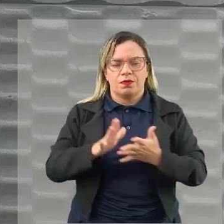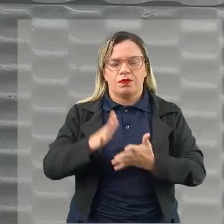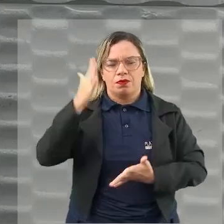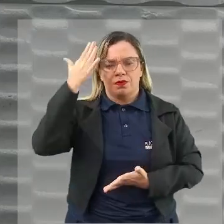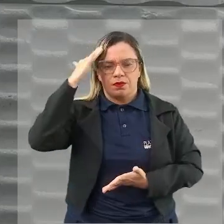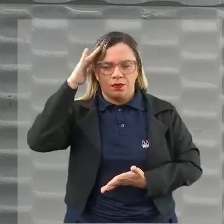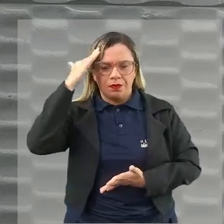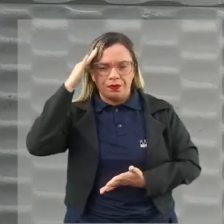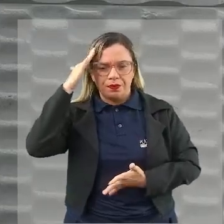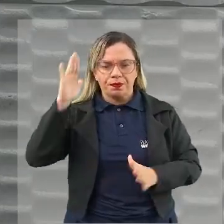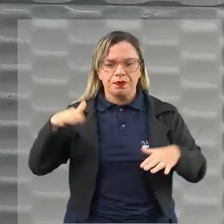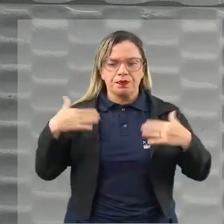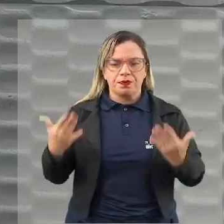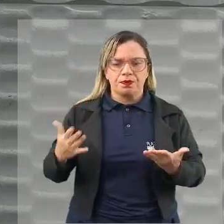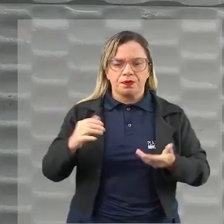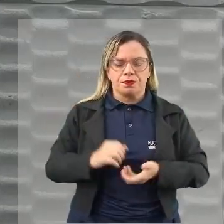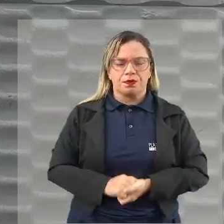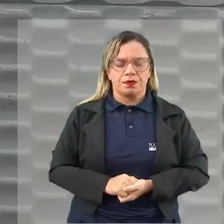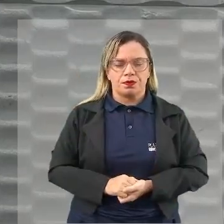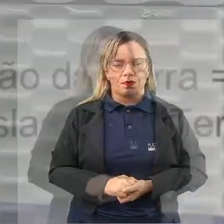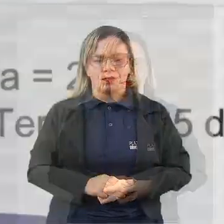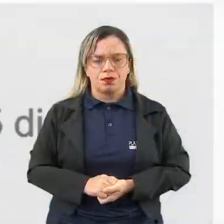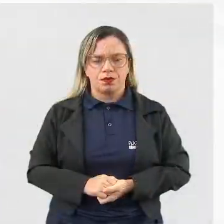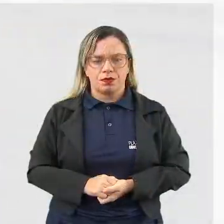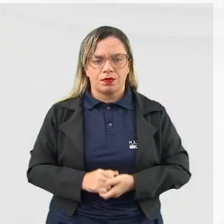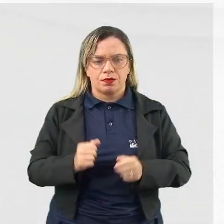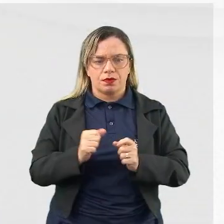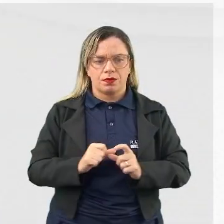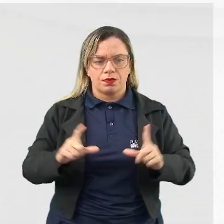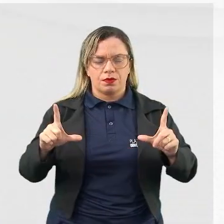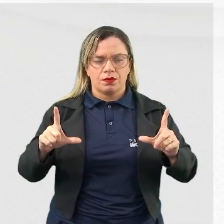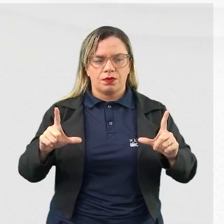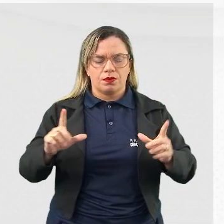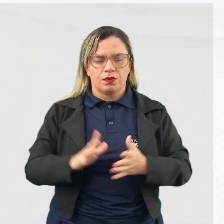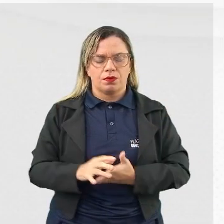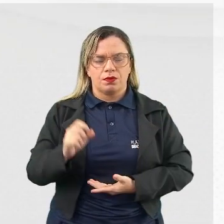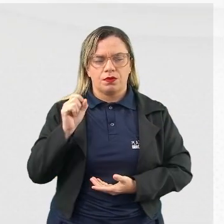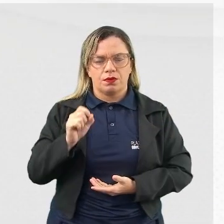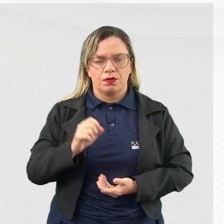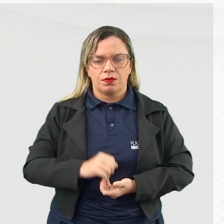tá bom? Veja, vamos para a tela aqui, ó.